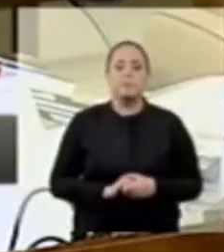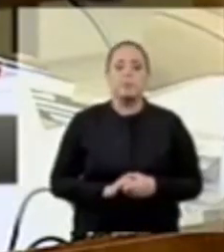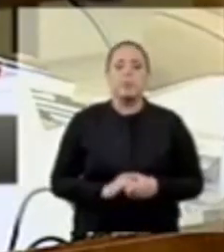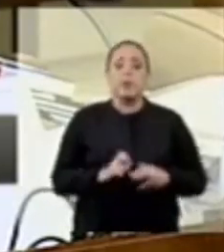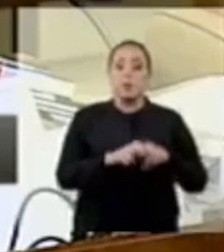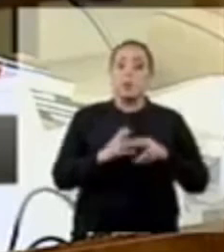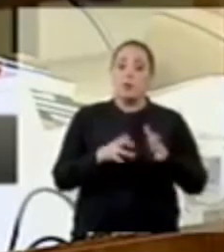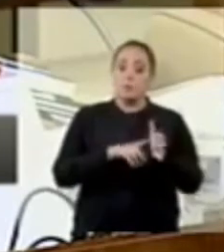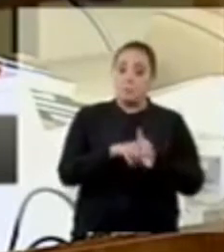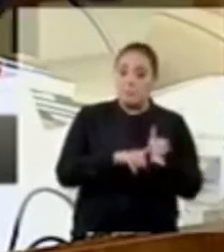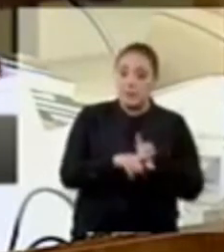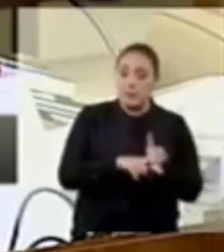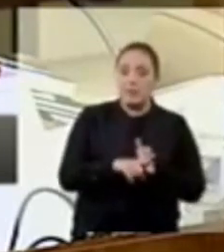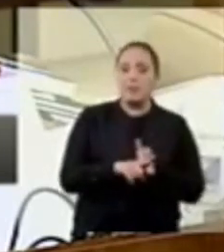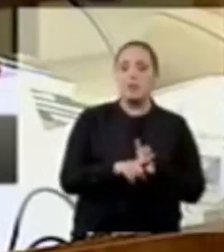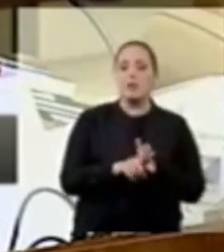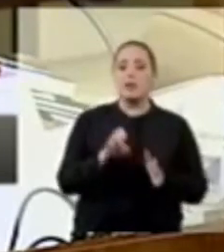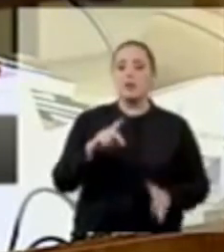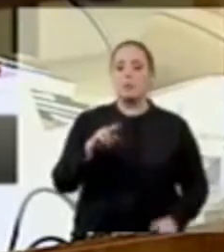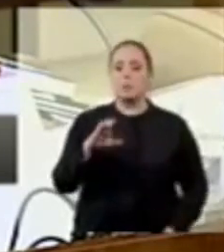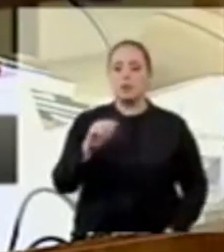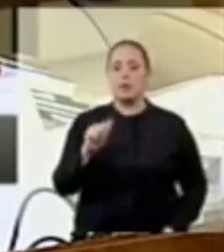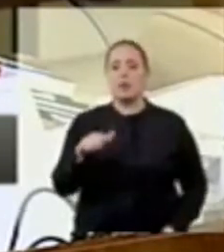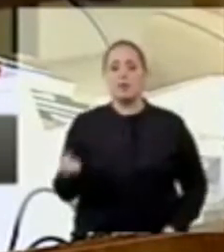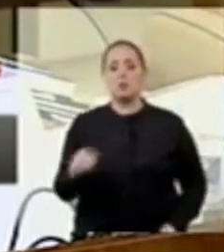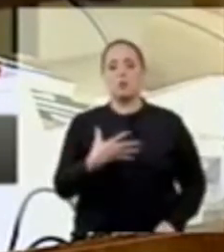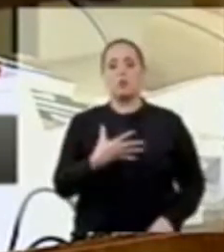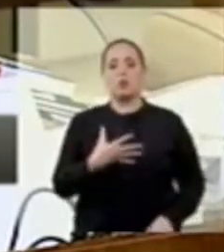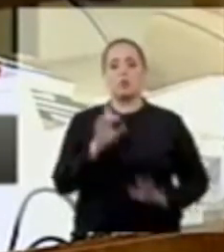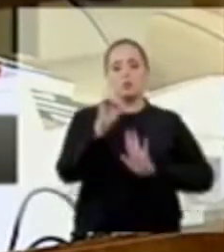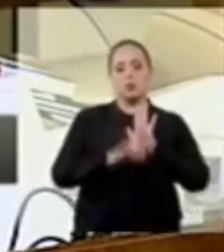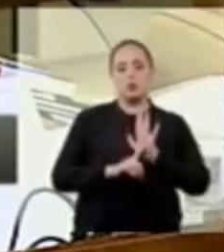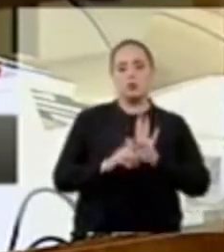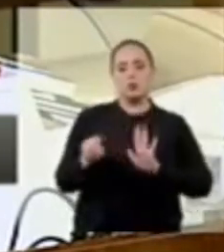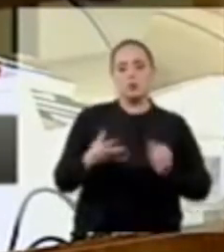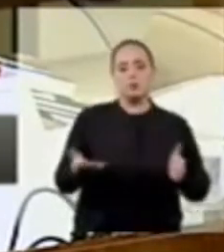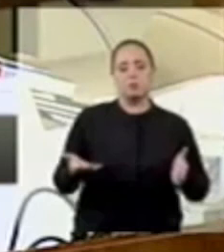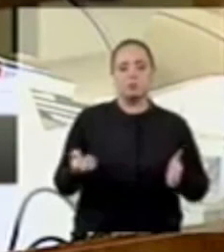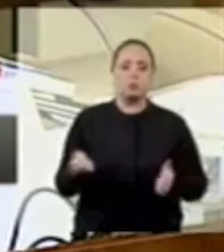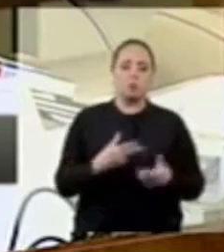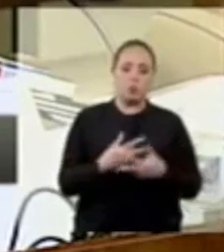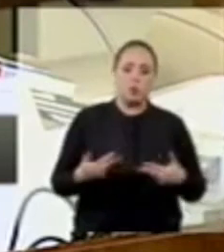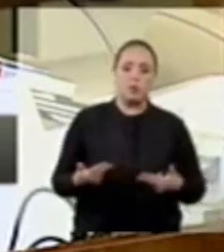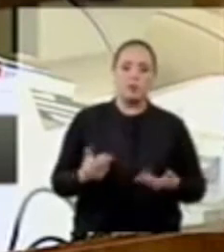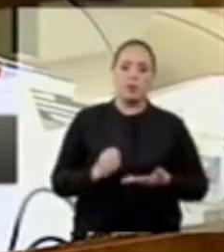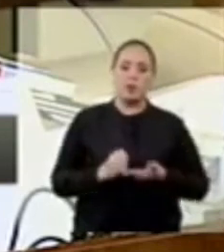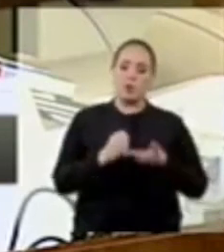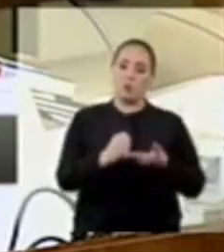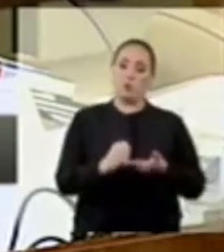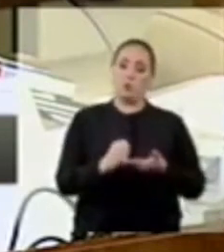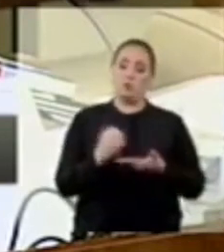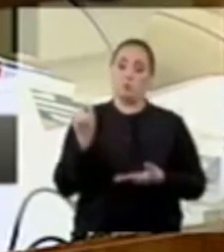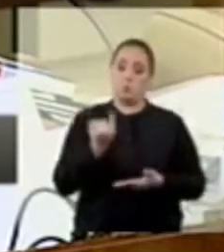pesquisa empírica é a grande novidade do direito contemporâneo com a ajuda valiosa ea nossa presidente atuou intensamente